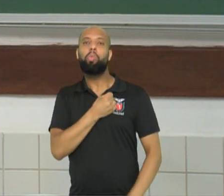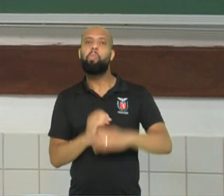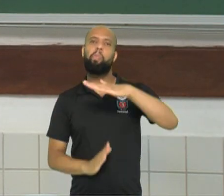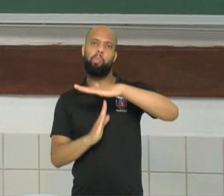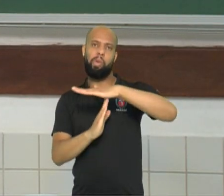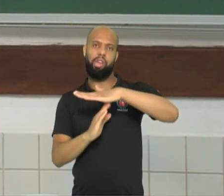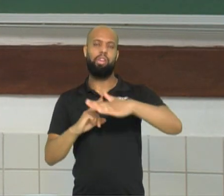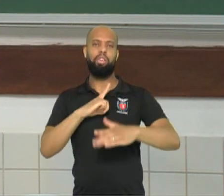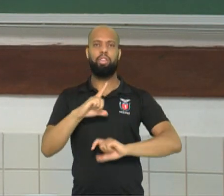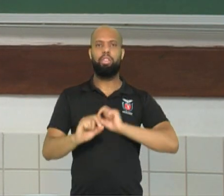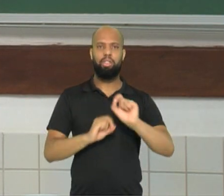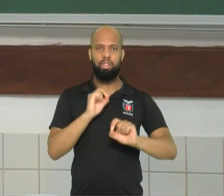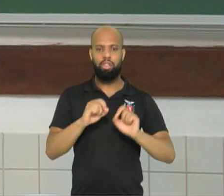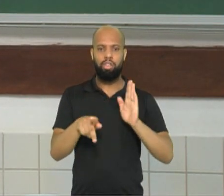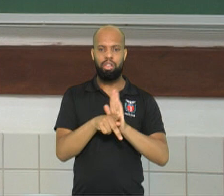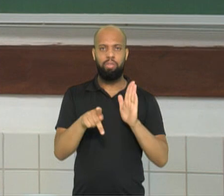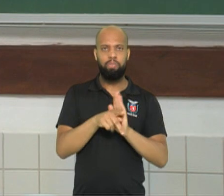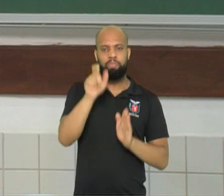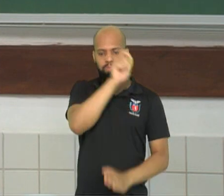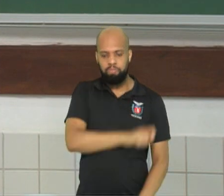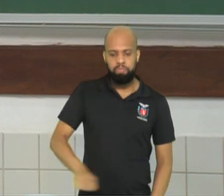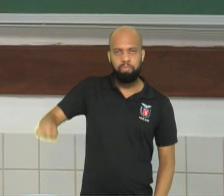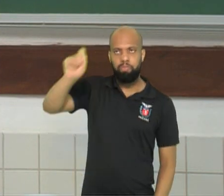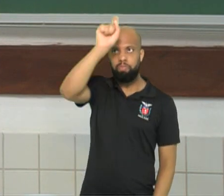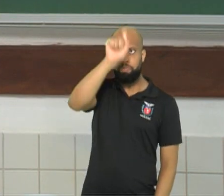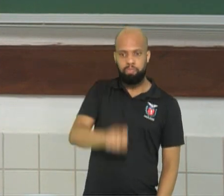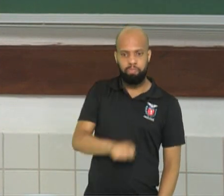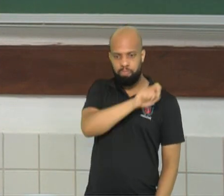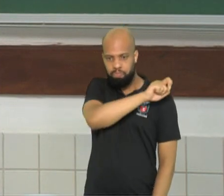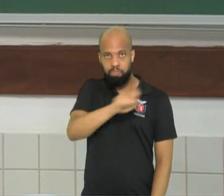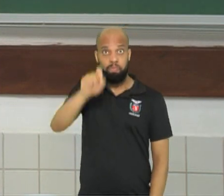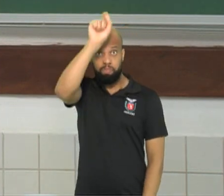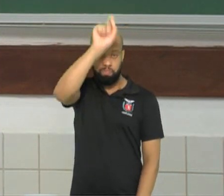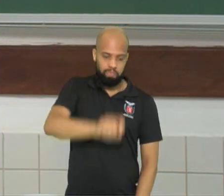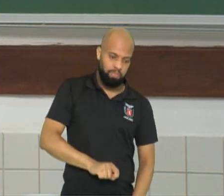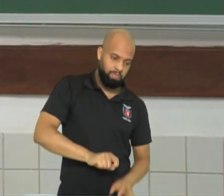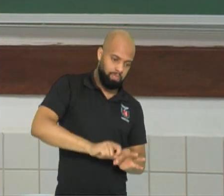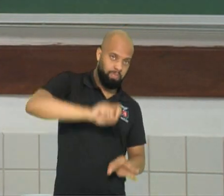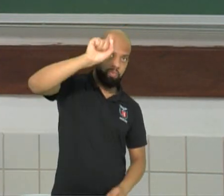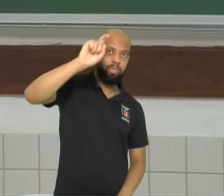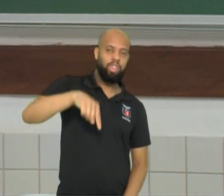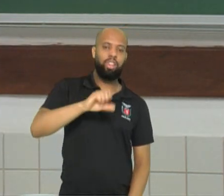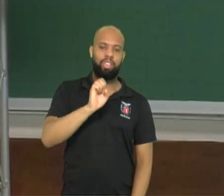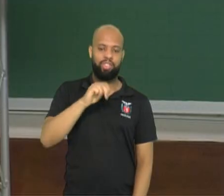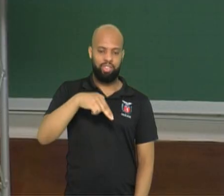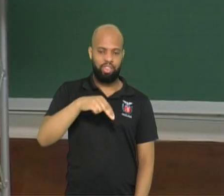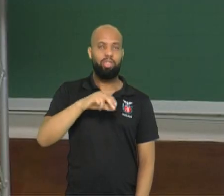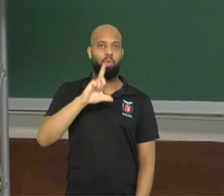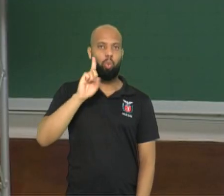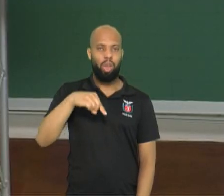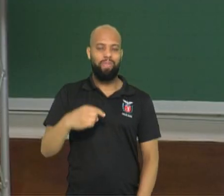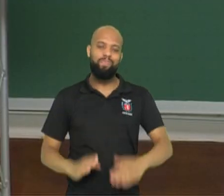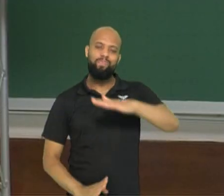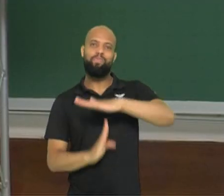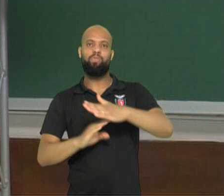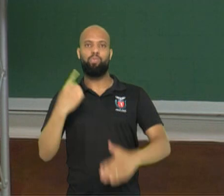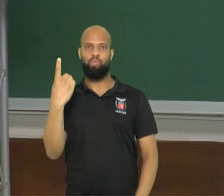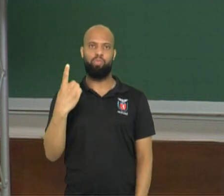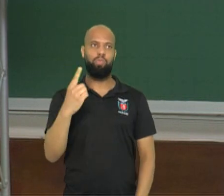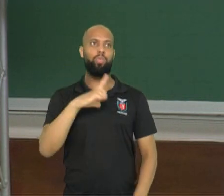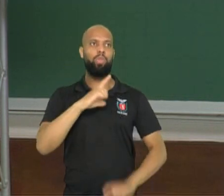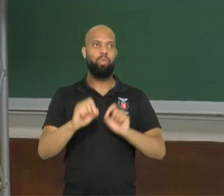que eu tenho para o seno dentro do meu ciclo trigonométrico, tá bom? Então, substituindo aqui, ó, eu vou